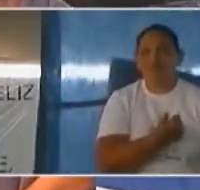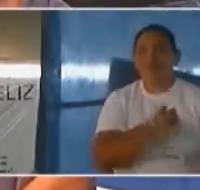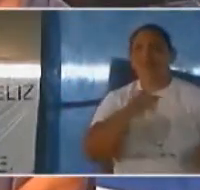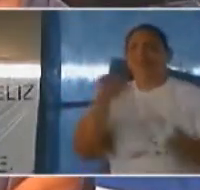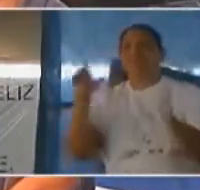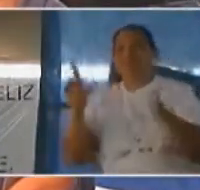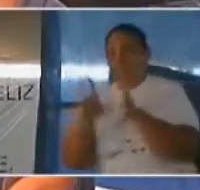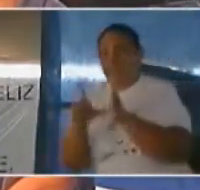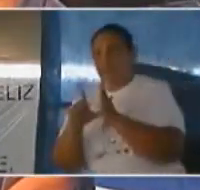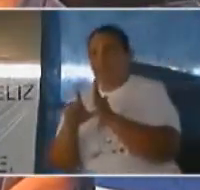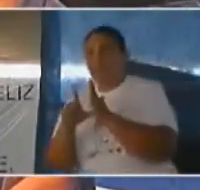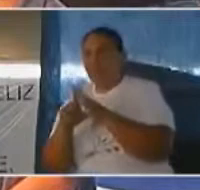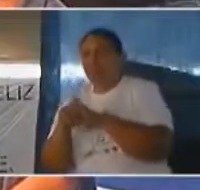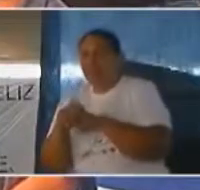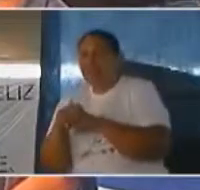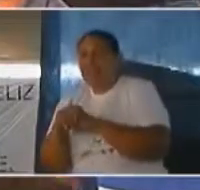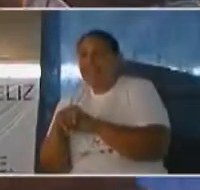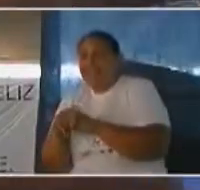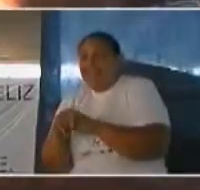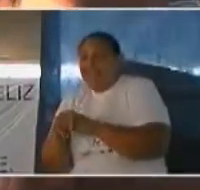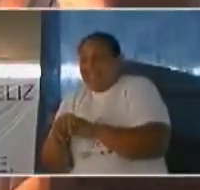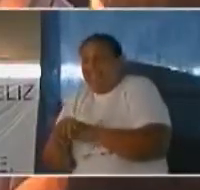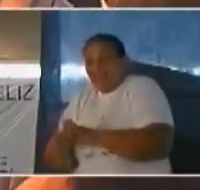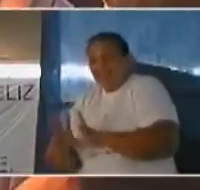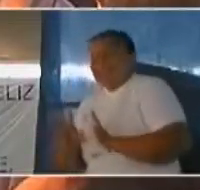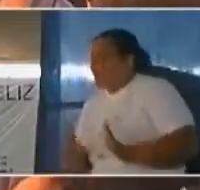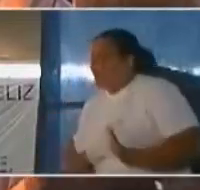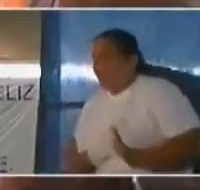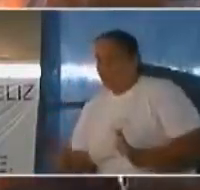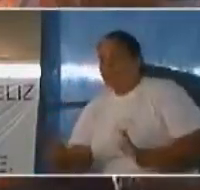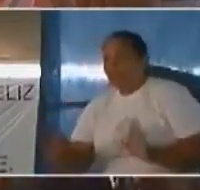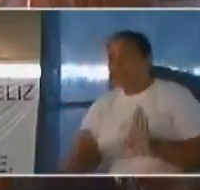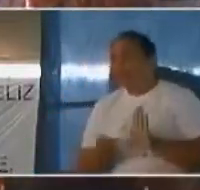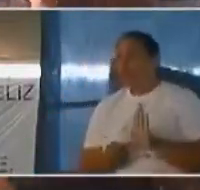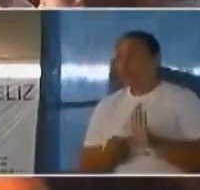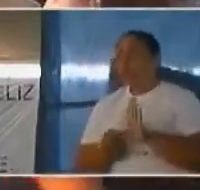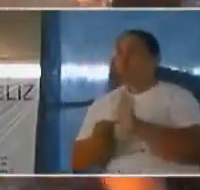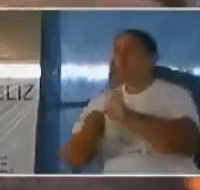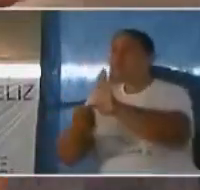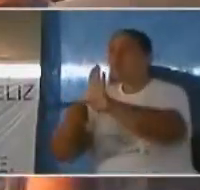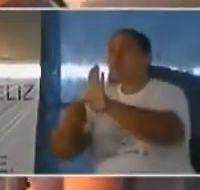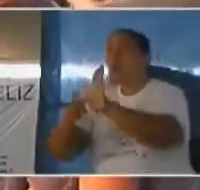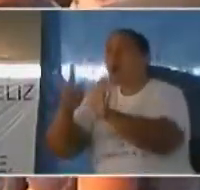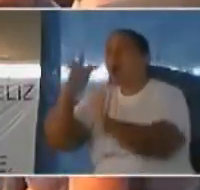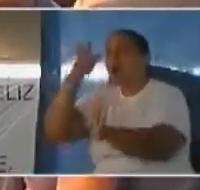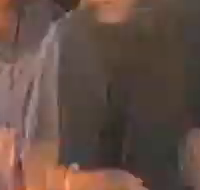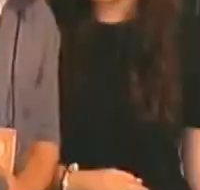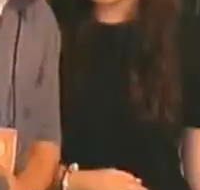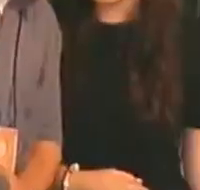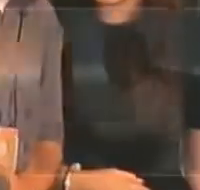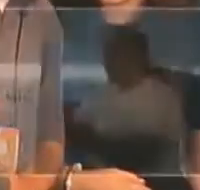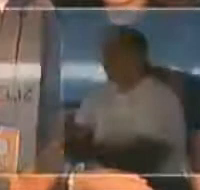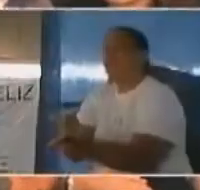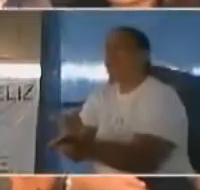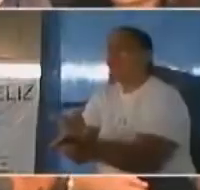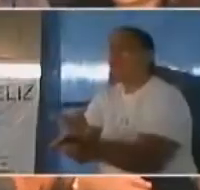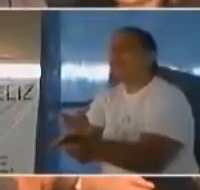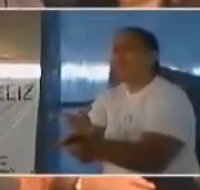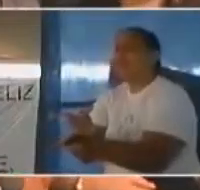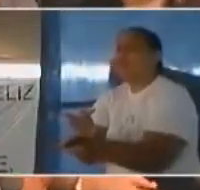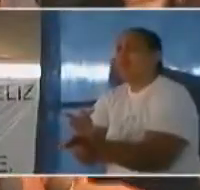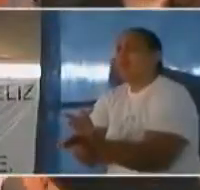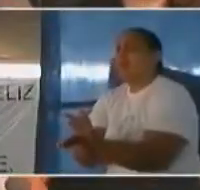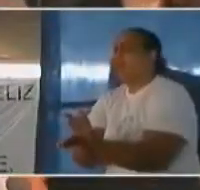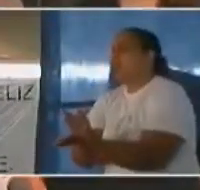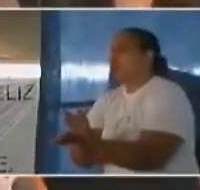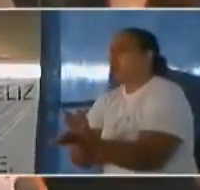a falar, a mostrar a razão da nossa fé a todos, a estarmos prontos